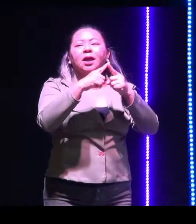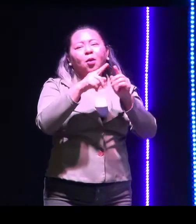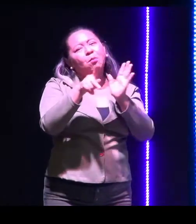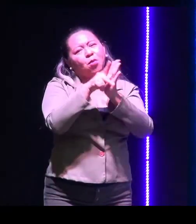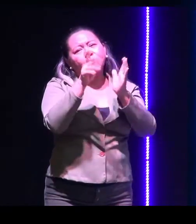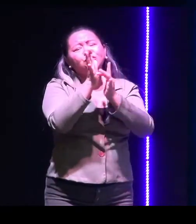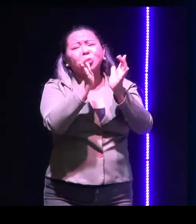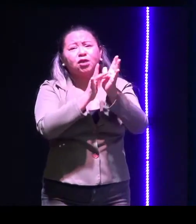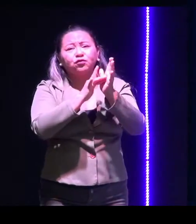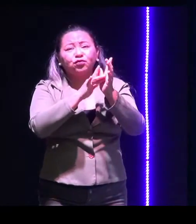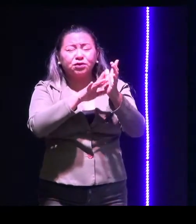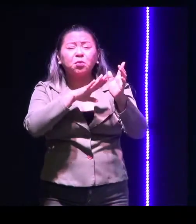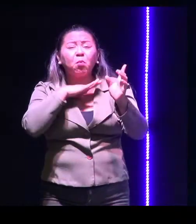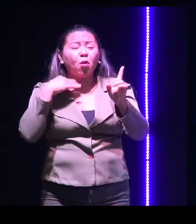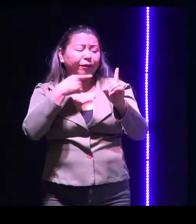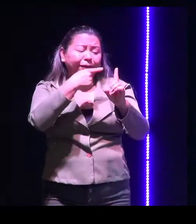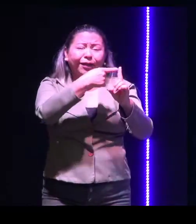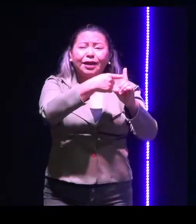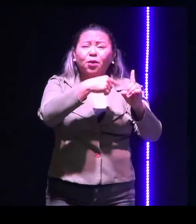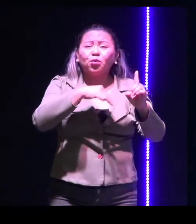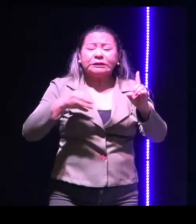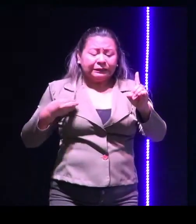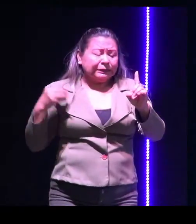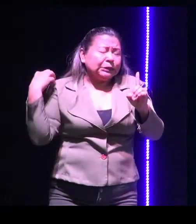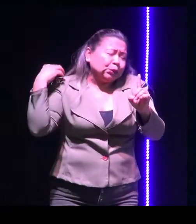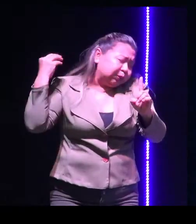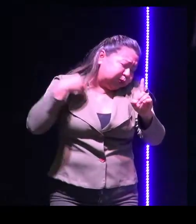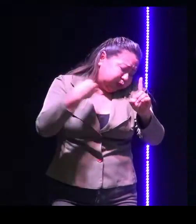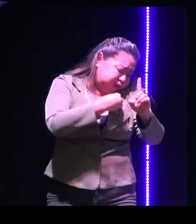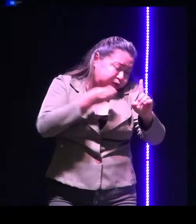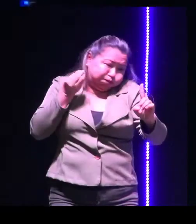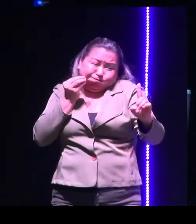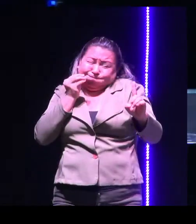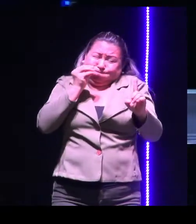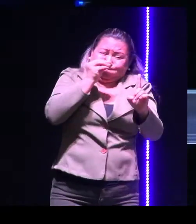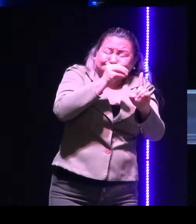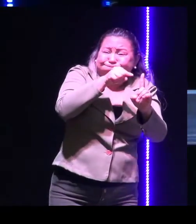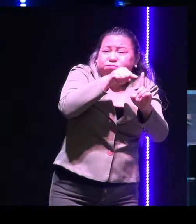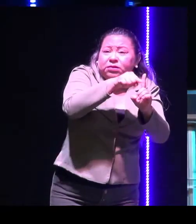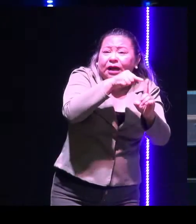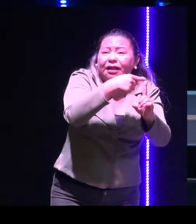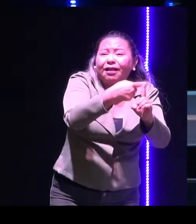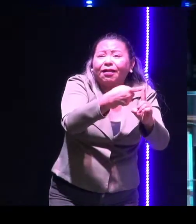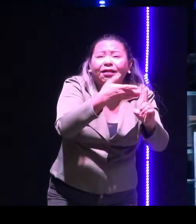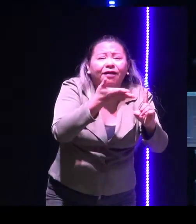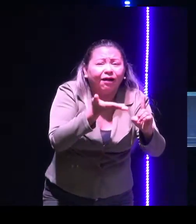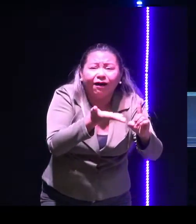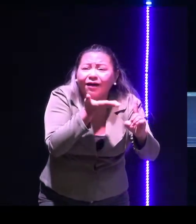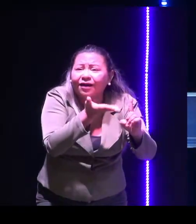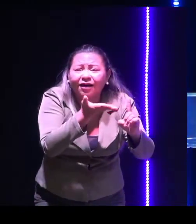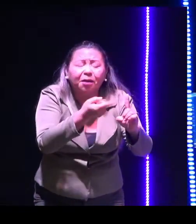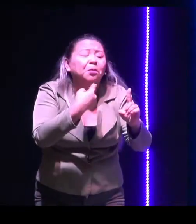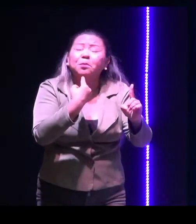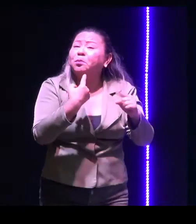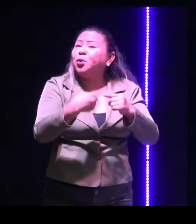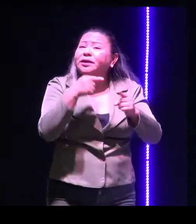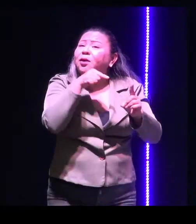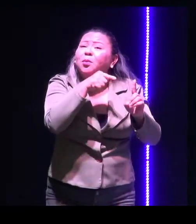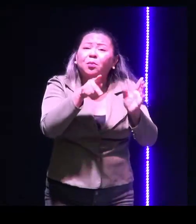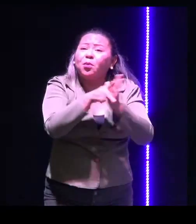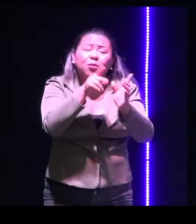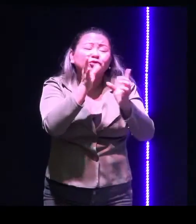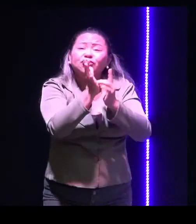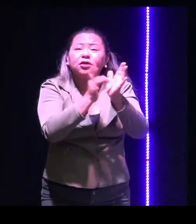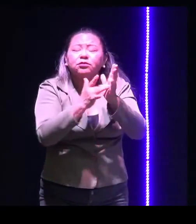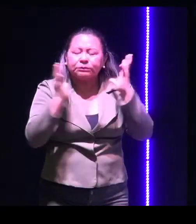Você não precisa carregar o peso, você não precisa carregar o fardo, lance o fardo sobre Jesus. Porque Ele quer carregar